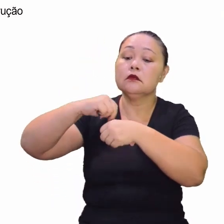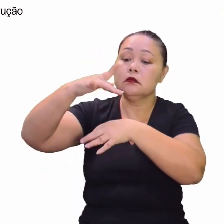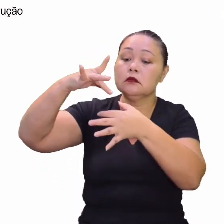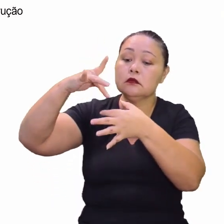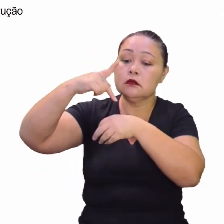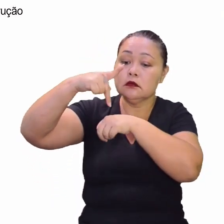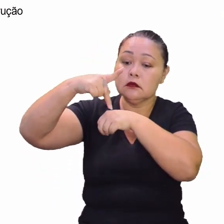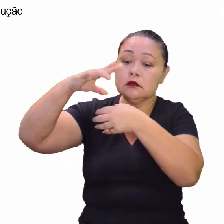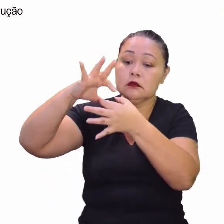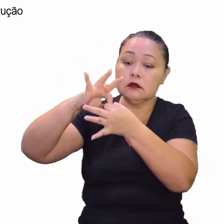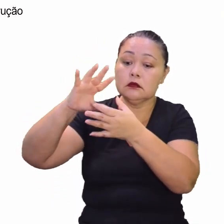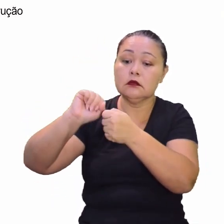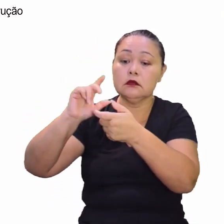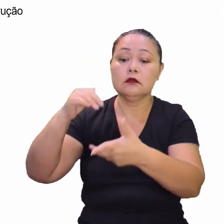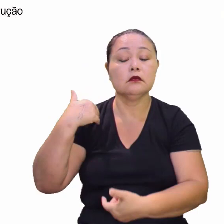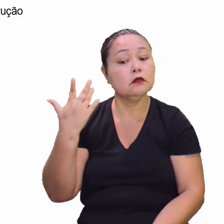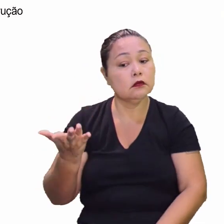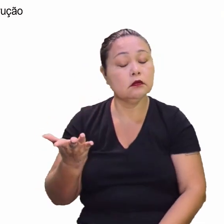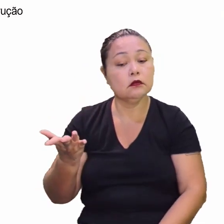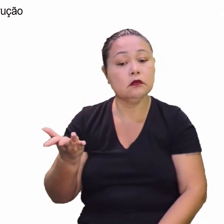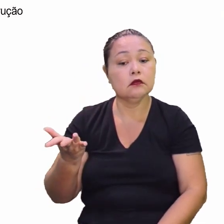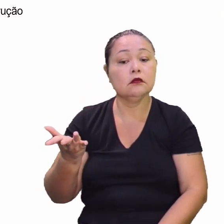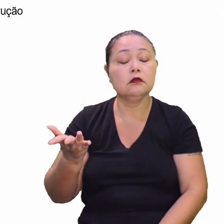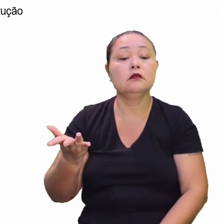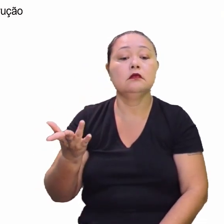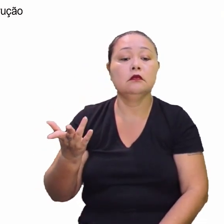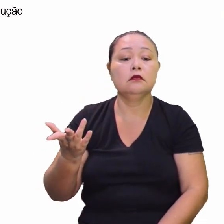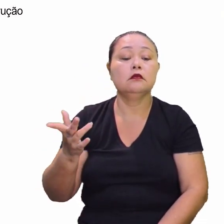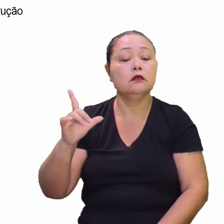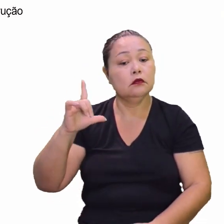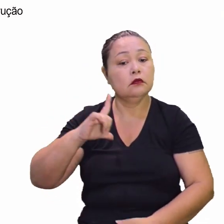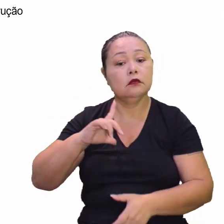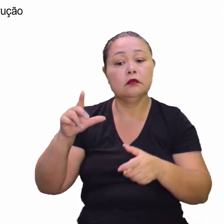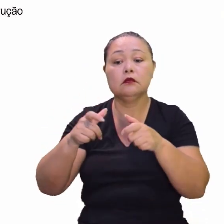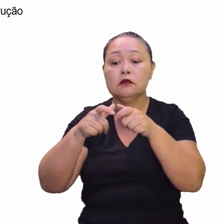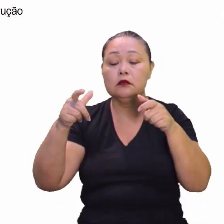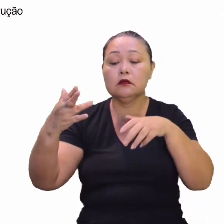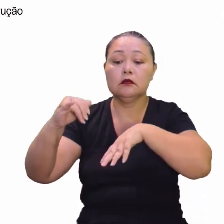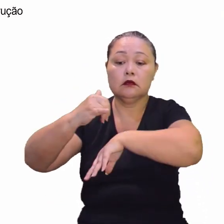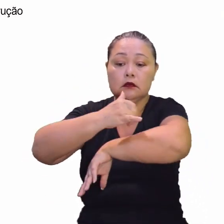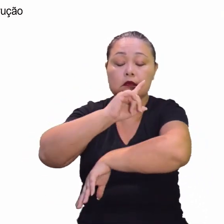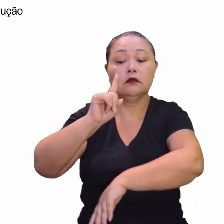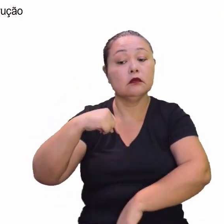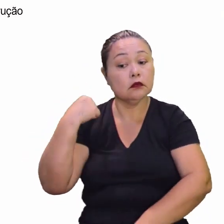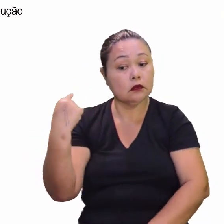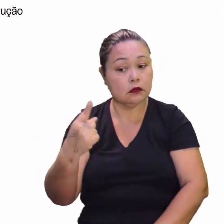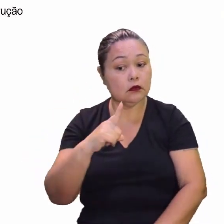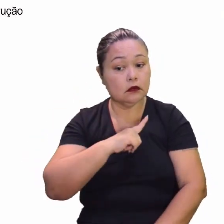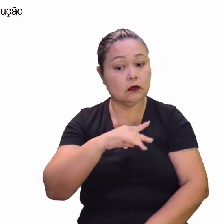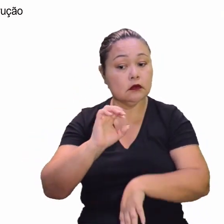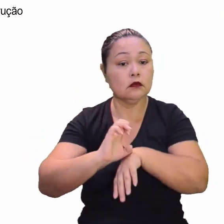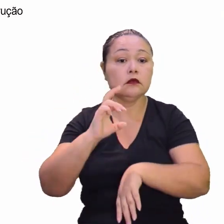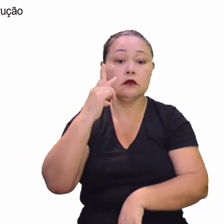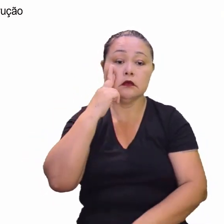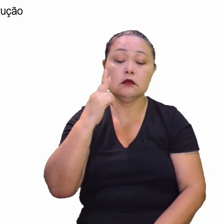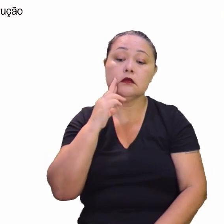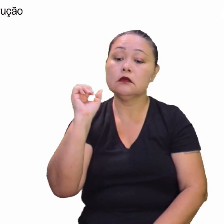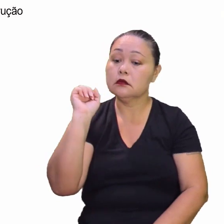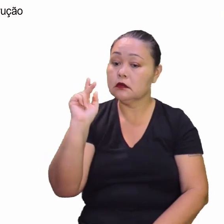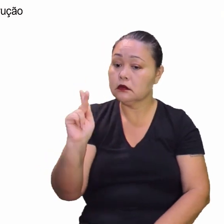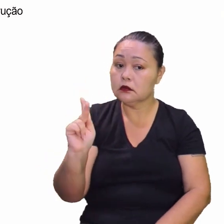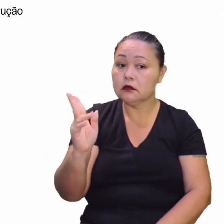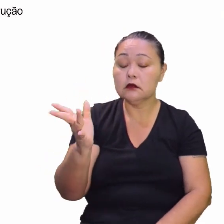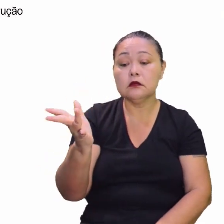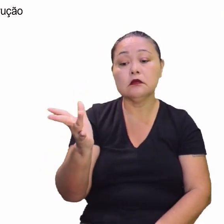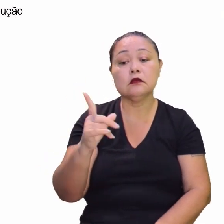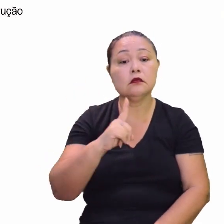internacional. Exatamente. Não é isso? Então, e ainda assim é o maior aeroporto que nós temos, ok? Nós não